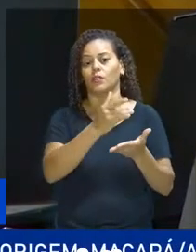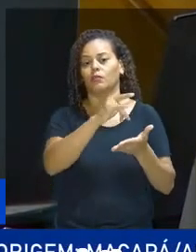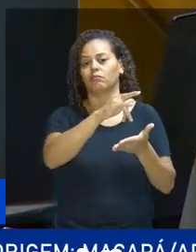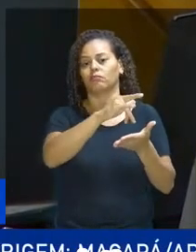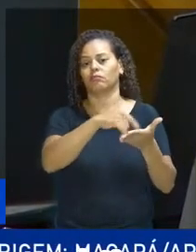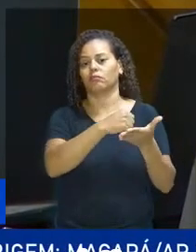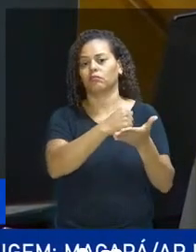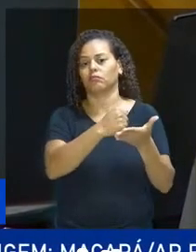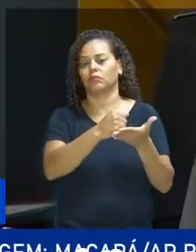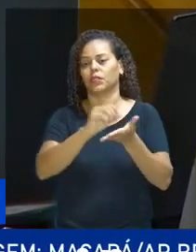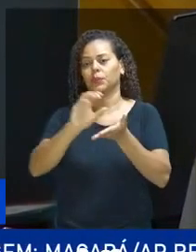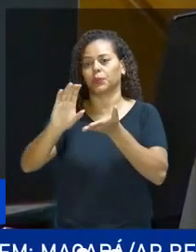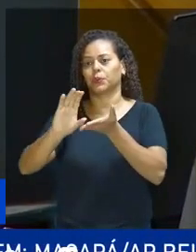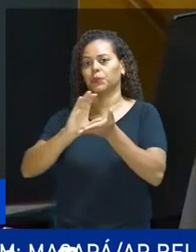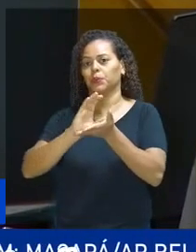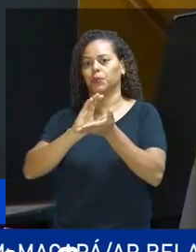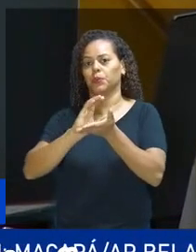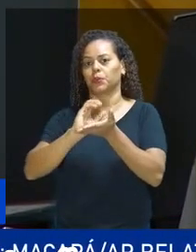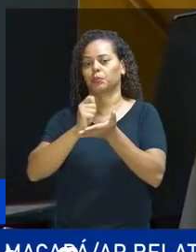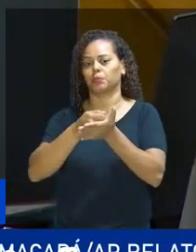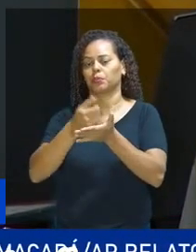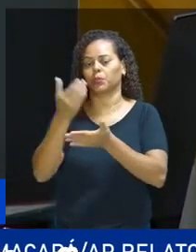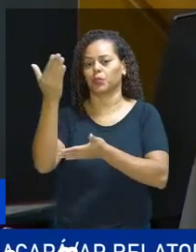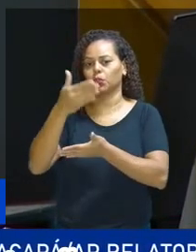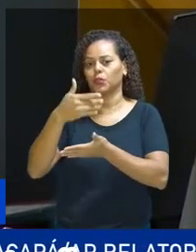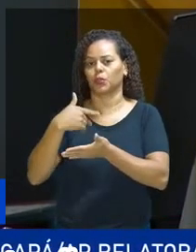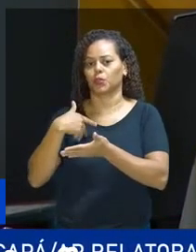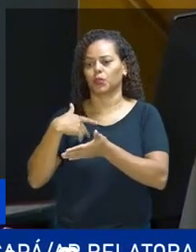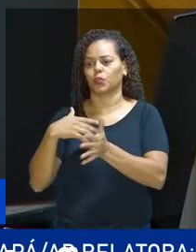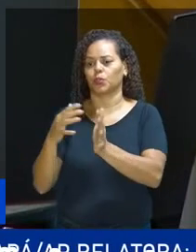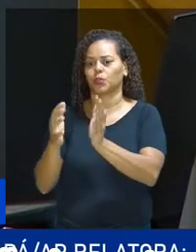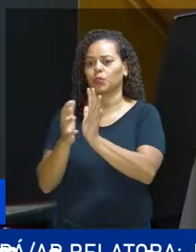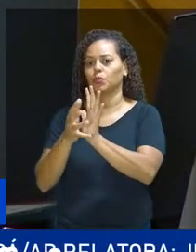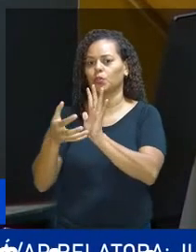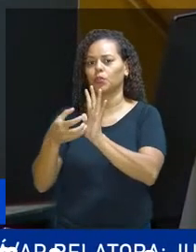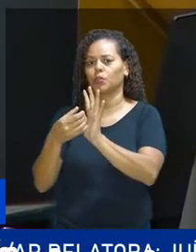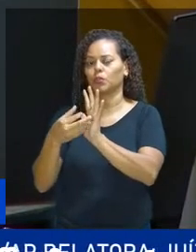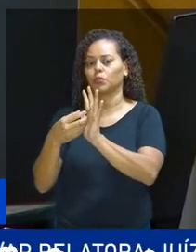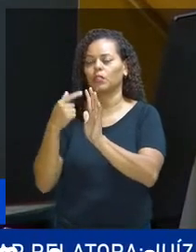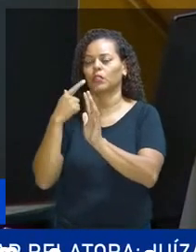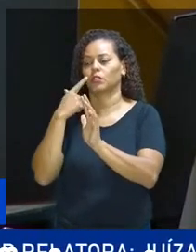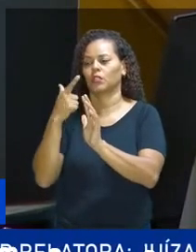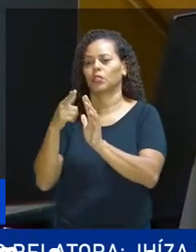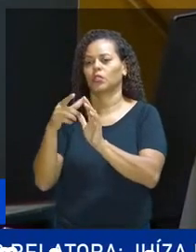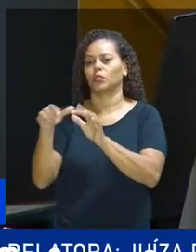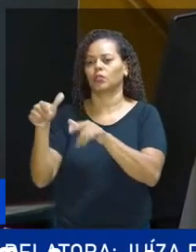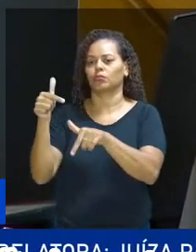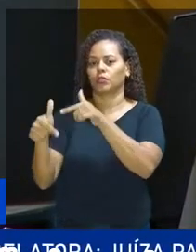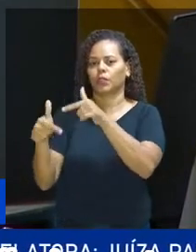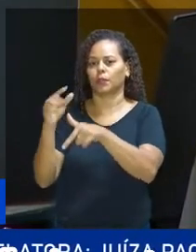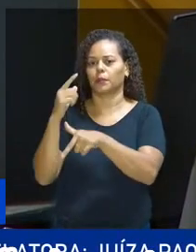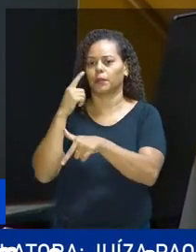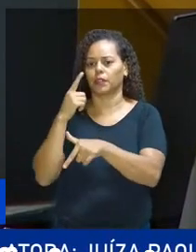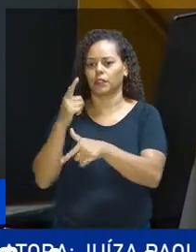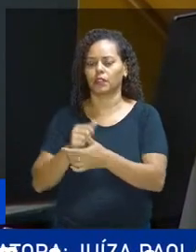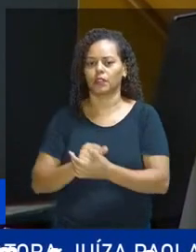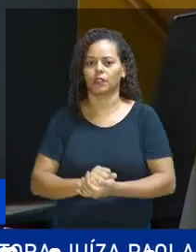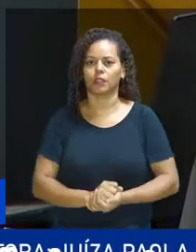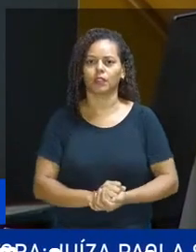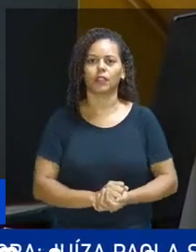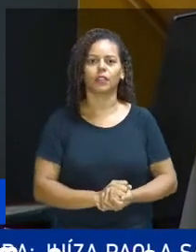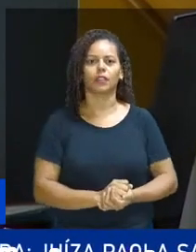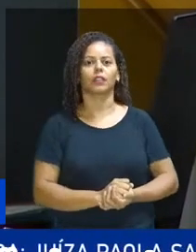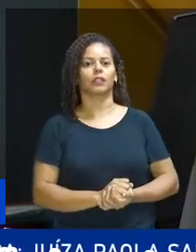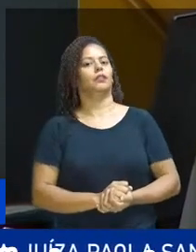Partido dos Trabalhadores relativo ao exercício financeiro de 2022. Após a regular instrução do órgão técnico na